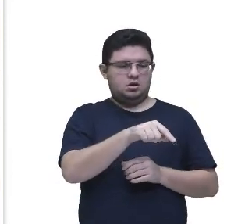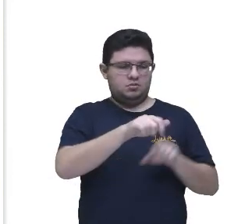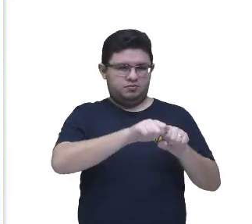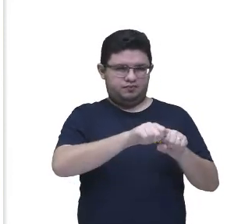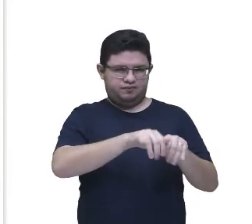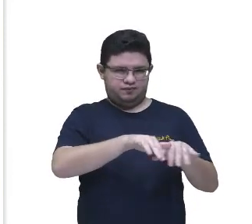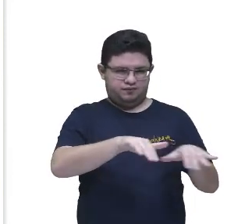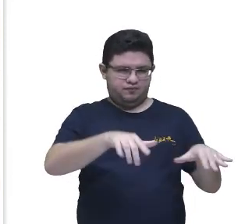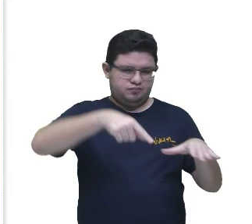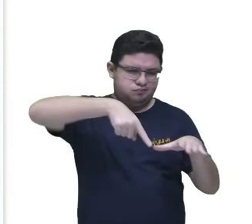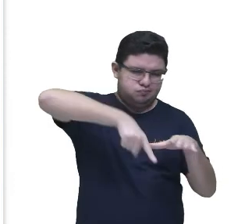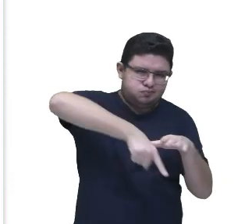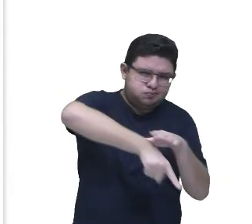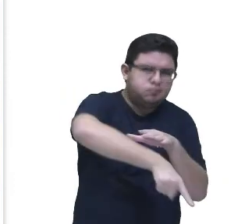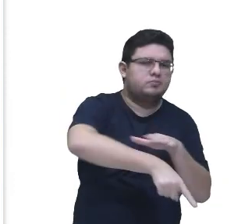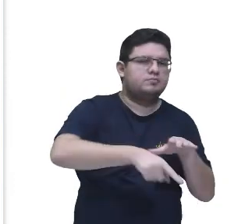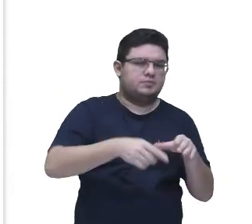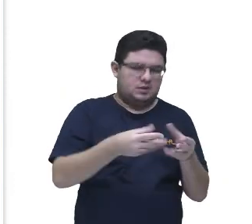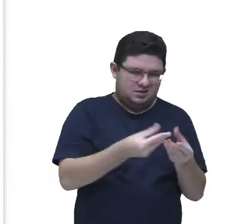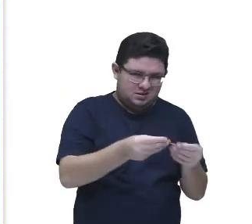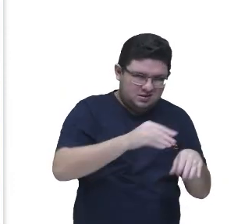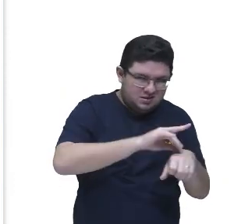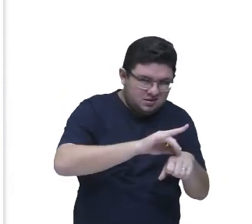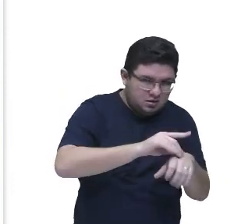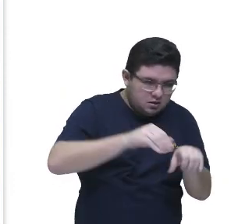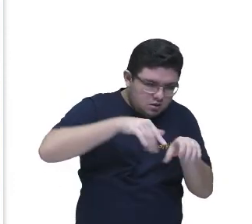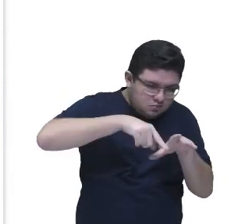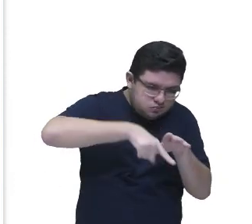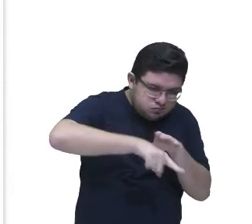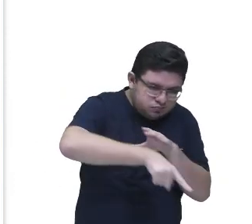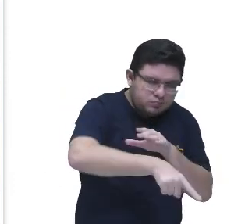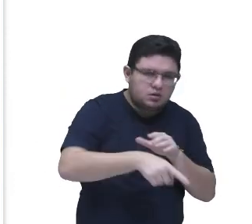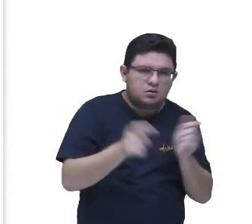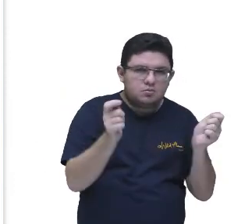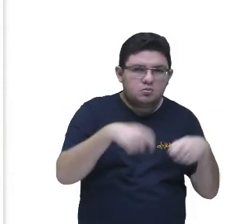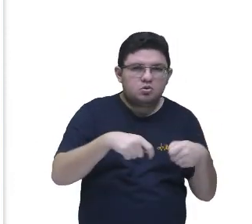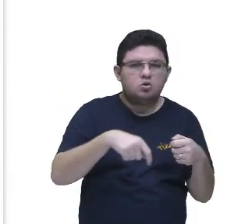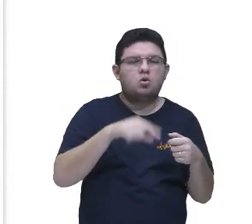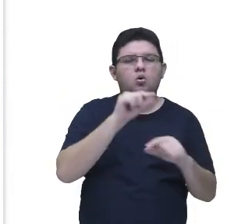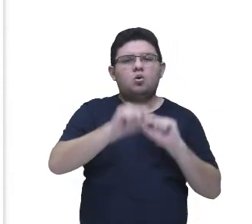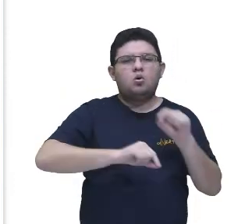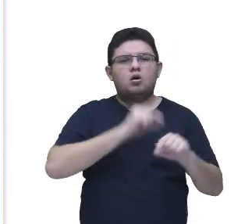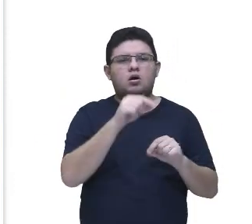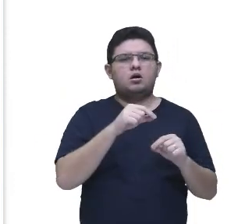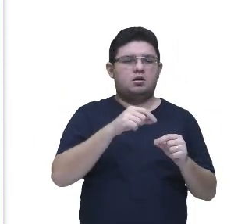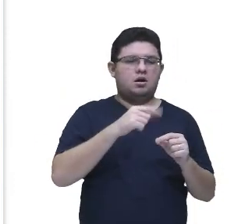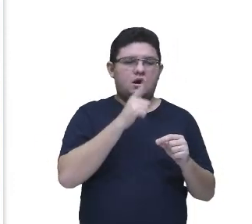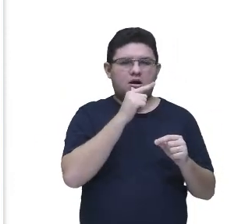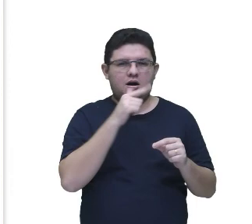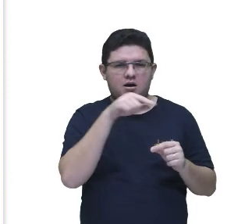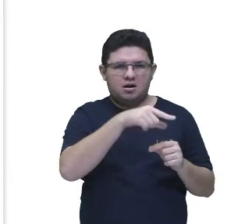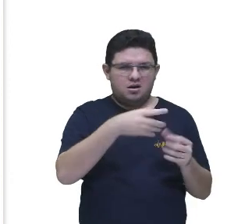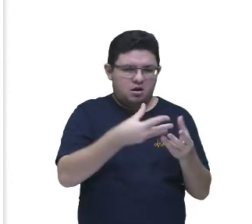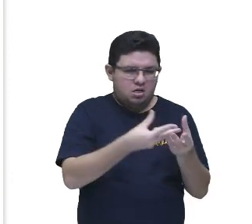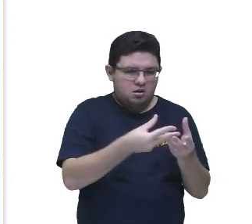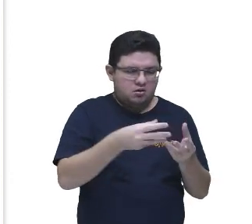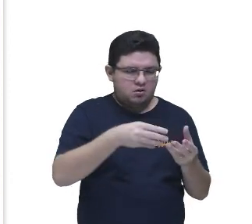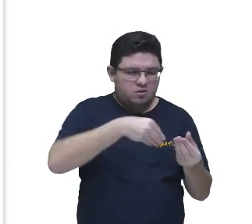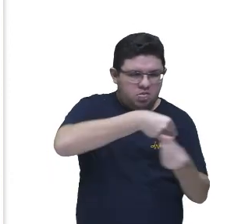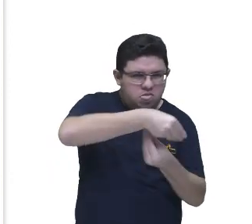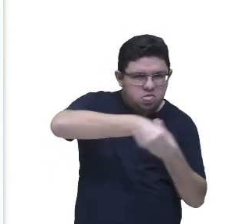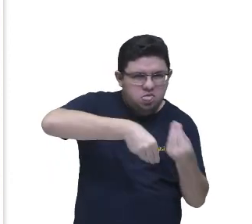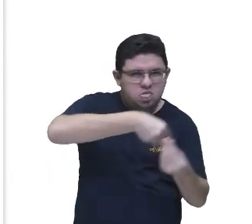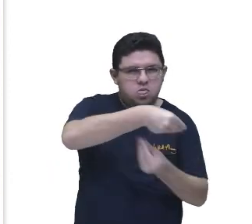águas subterrâneas, então ela vai acabar contaminando os aquíferos e os lençóis freáticos. Além disso, existe